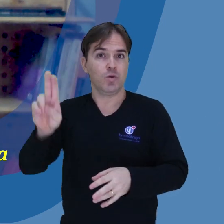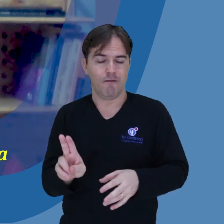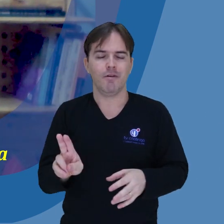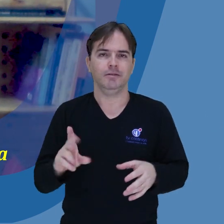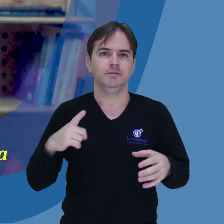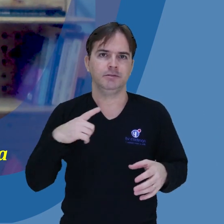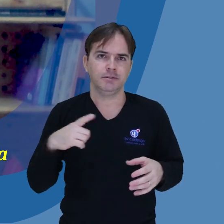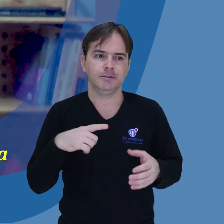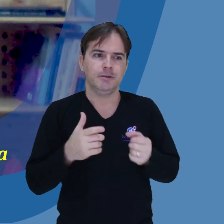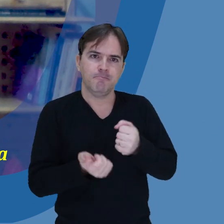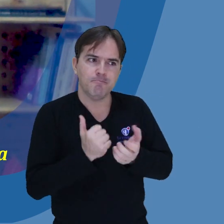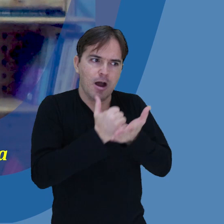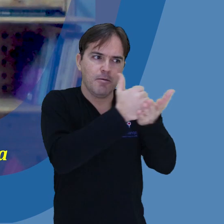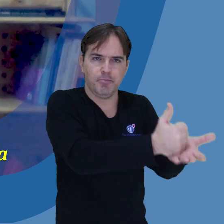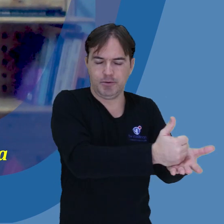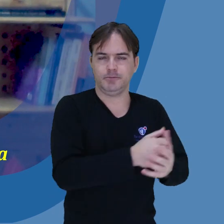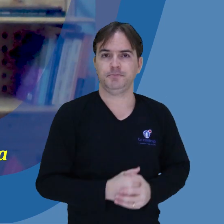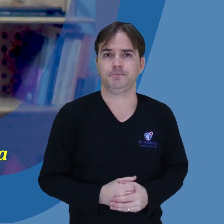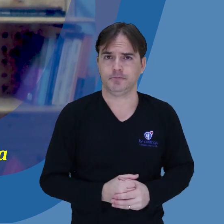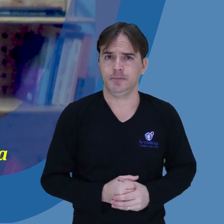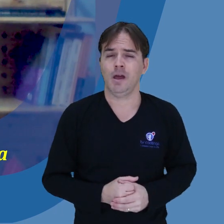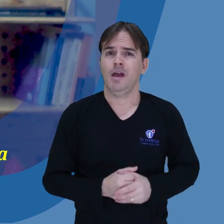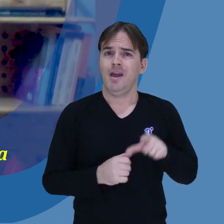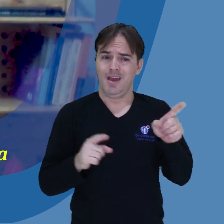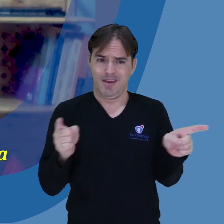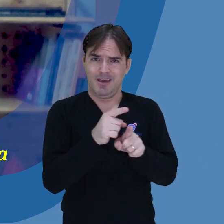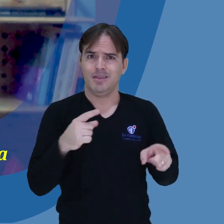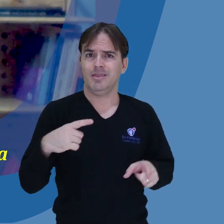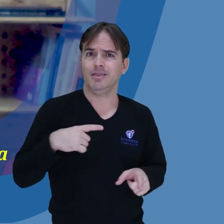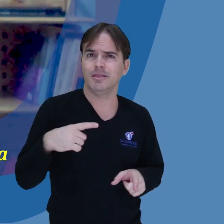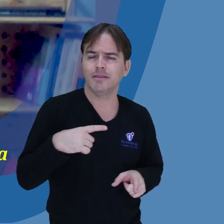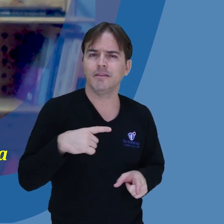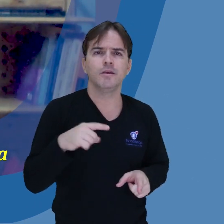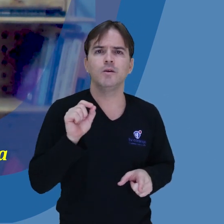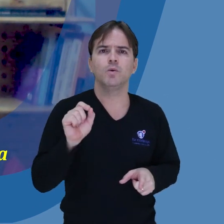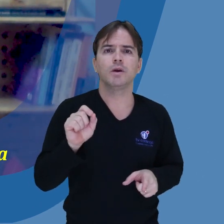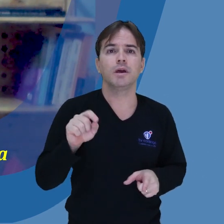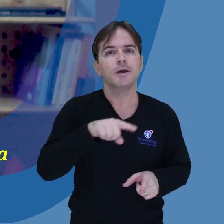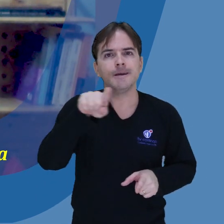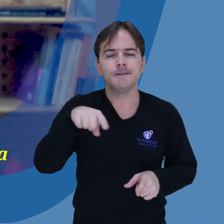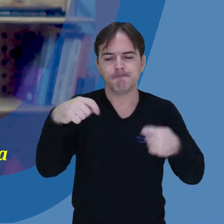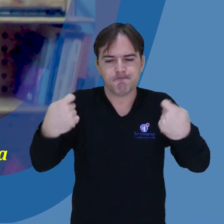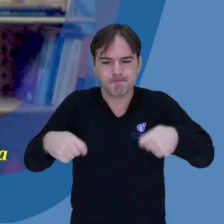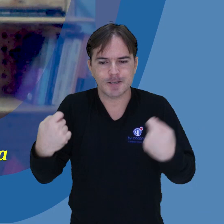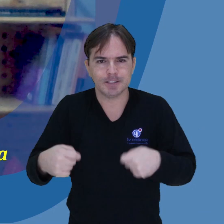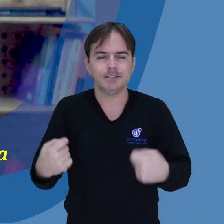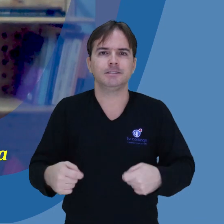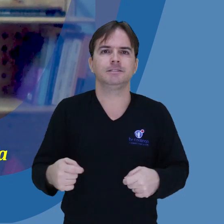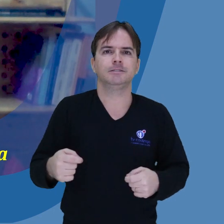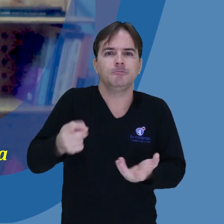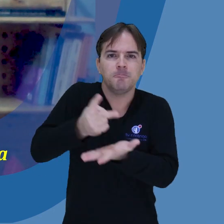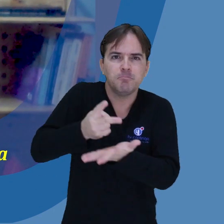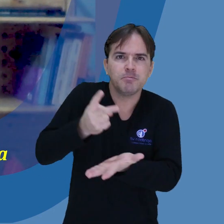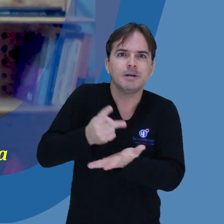Univasf. E em função dessa ligação, destaco que nós precisamos